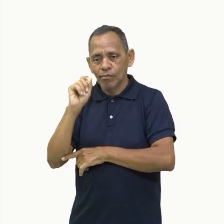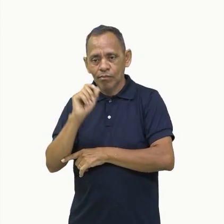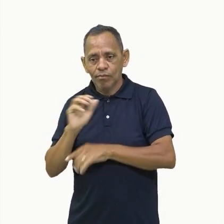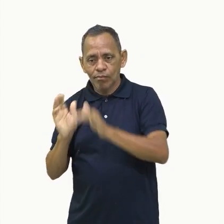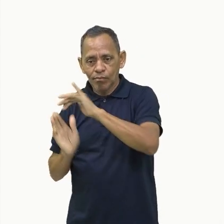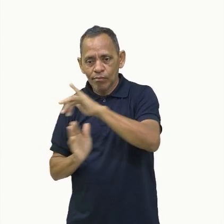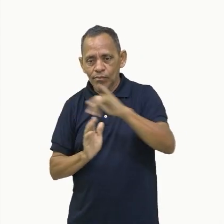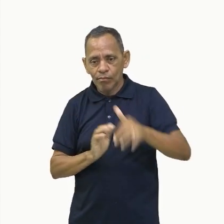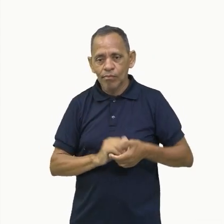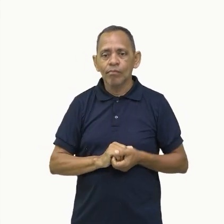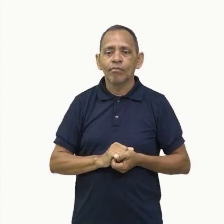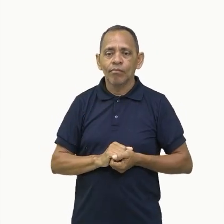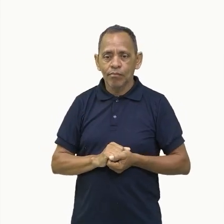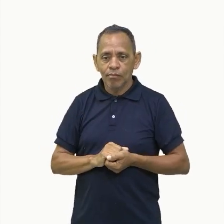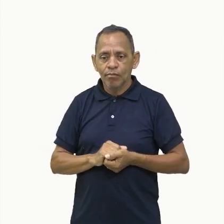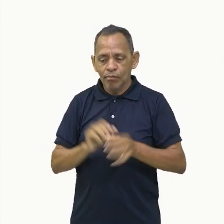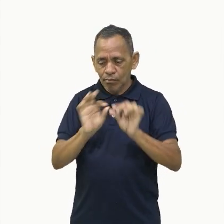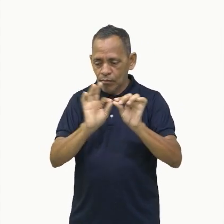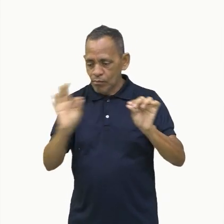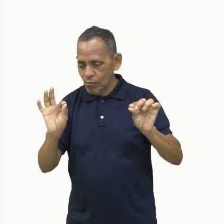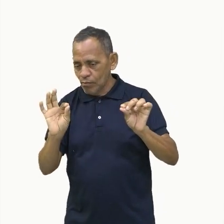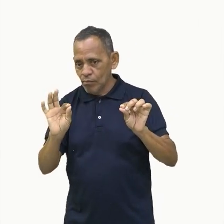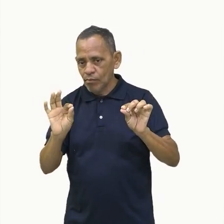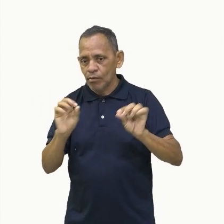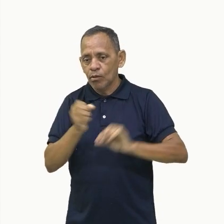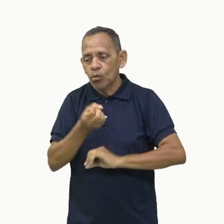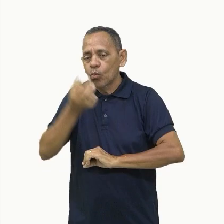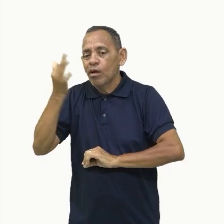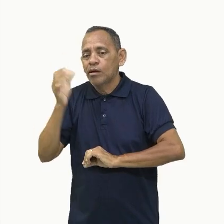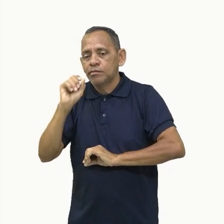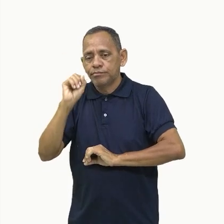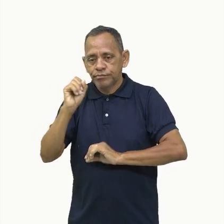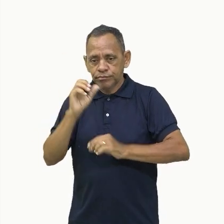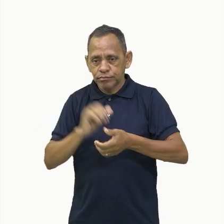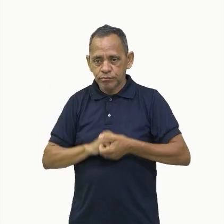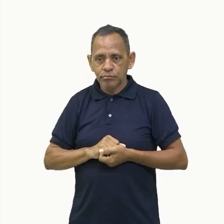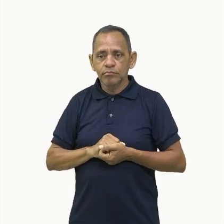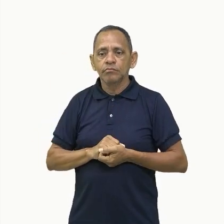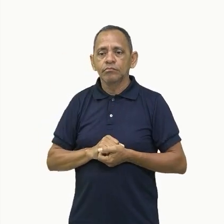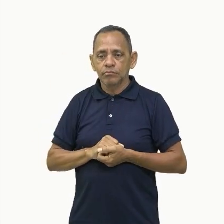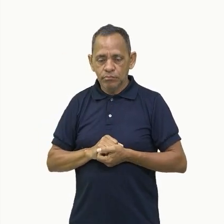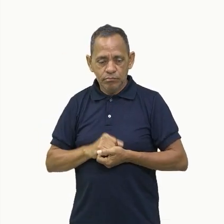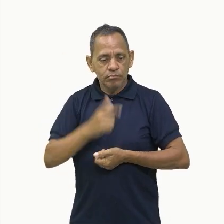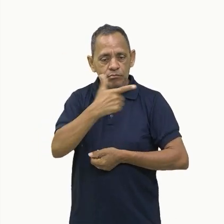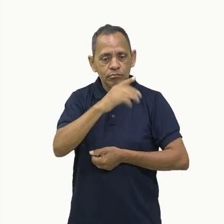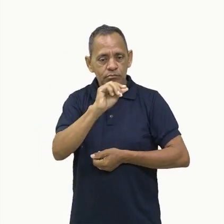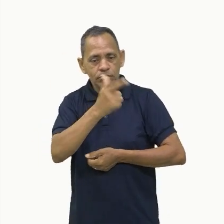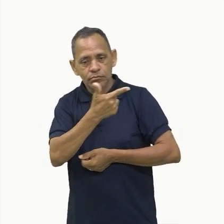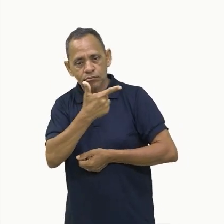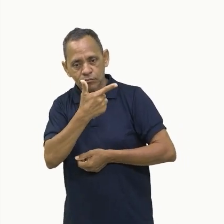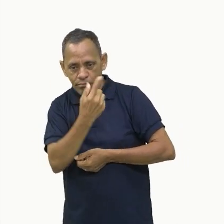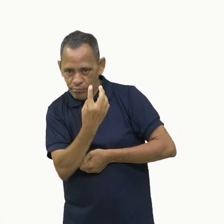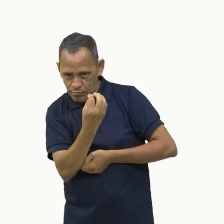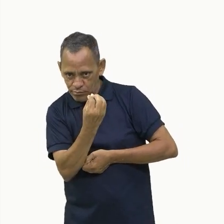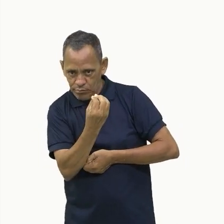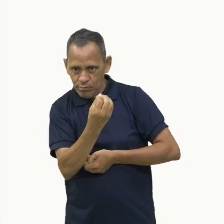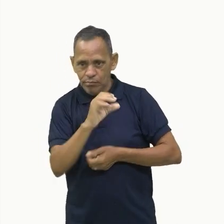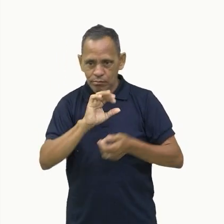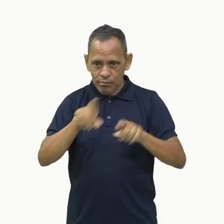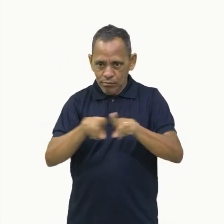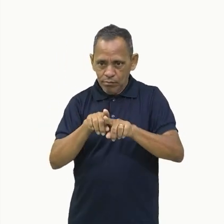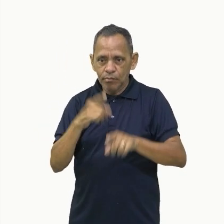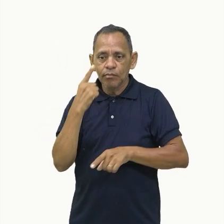que vai estar quase mesmo que a situação do Brasil em 2010, porém, a gente